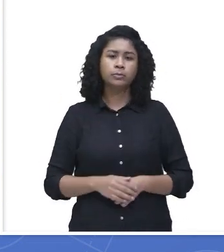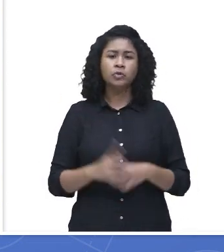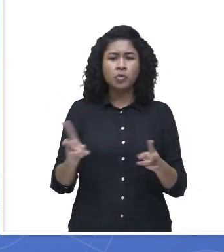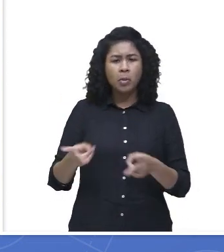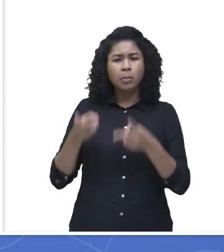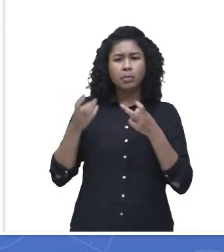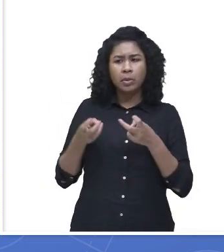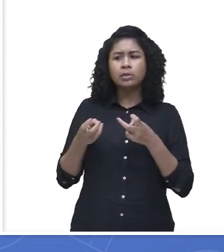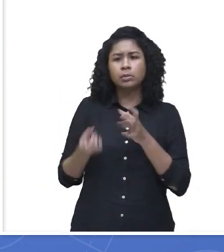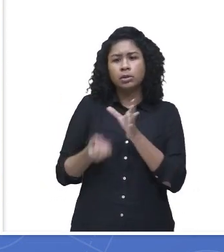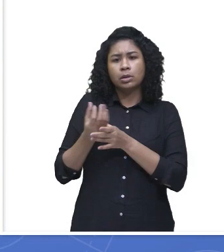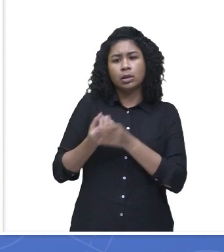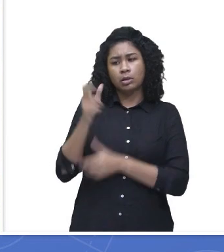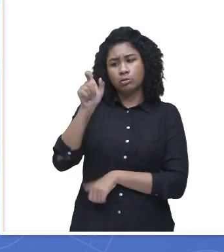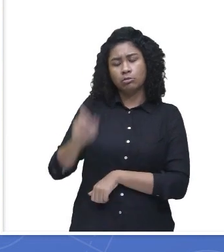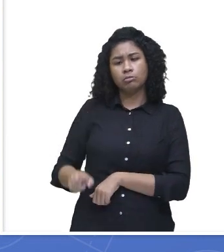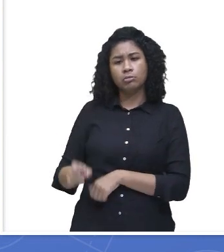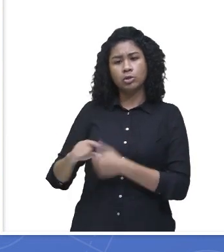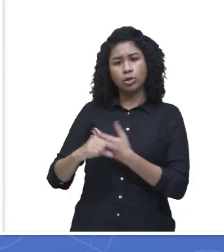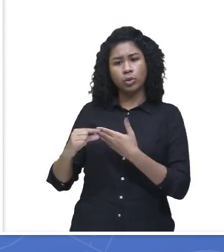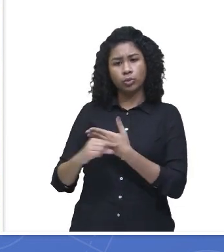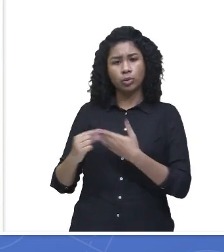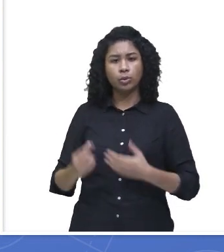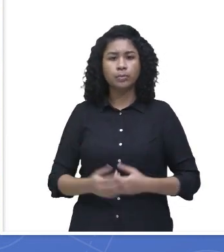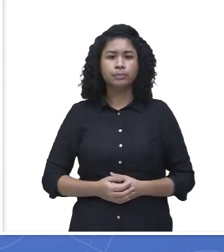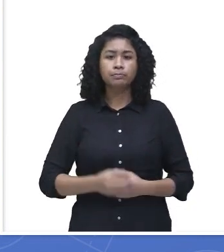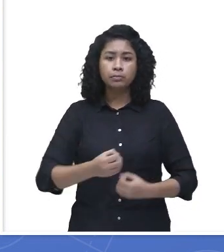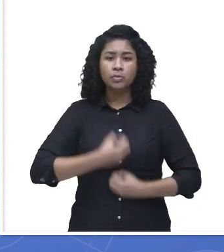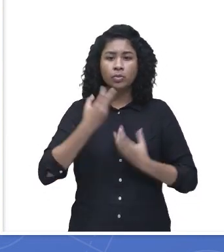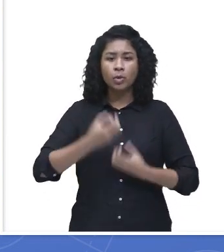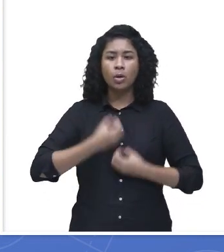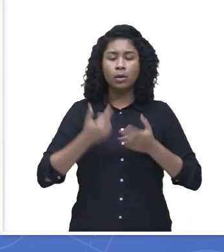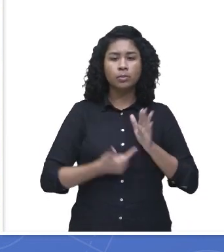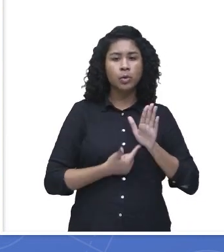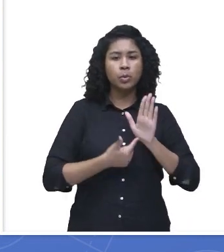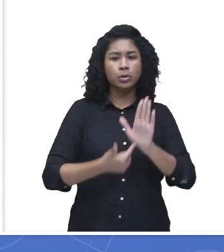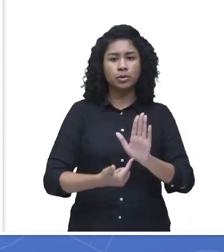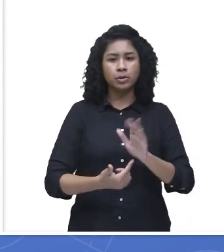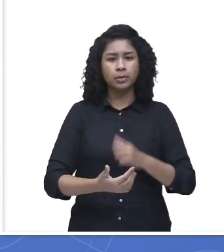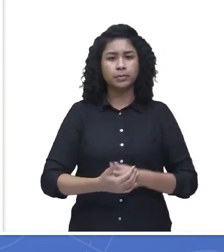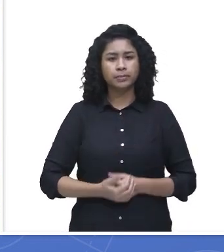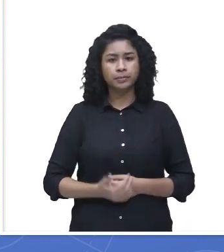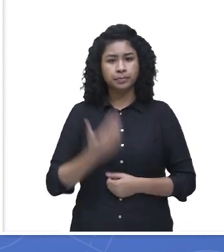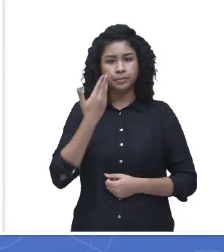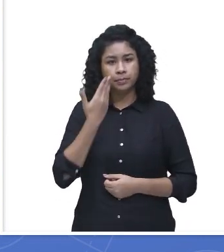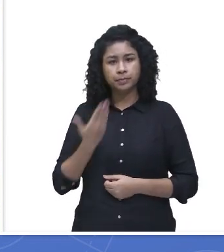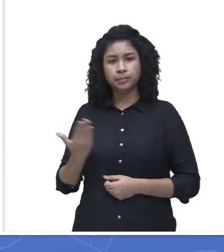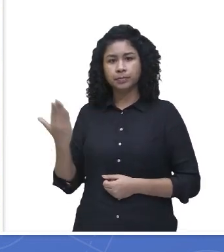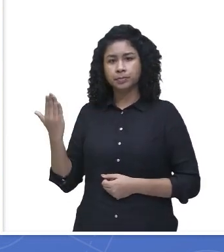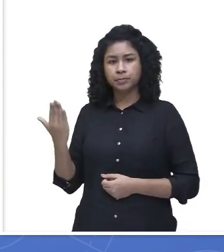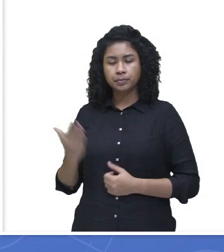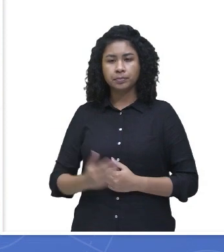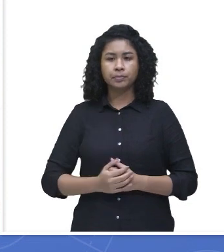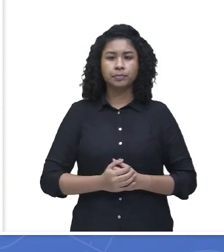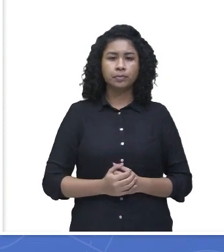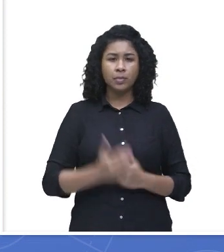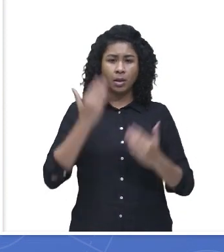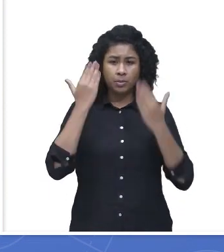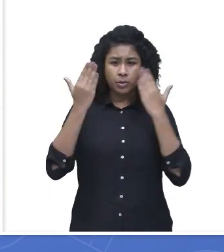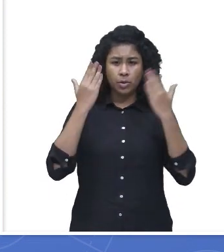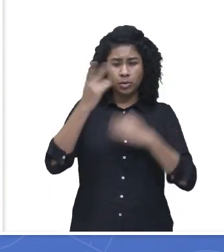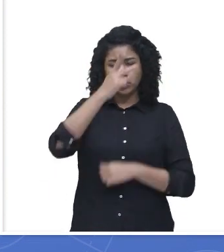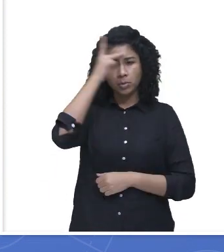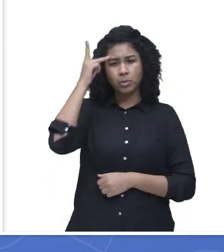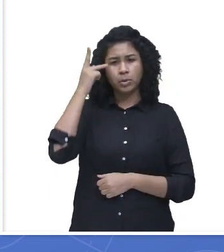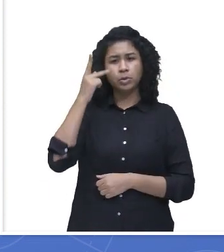começar, claro, vamos ao poema. Observando aí o nosso poema, nós vamos ter Psicologia de um Vencido.